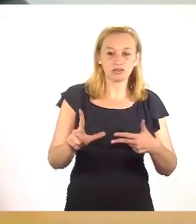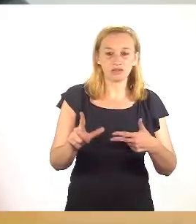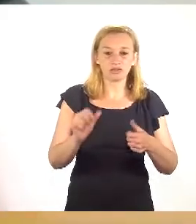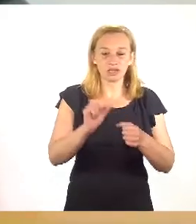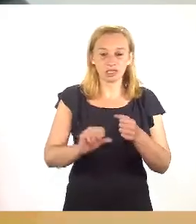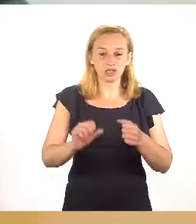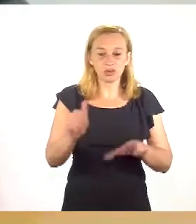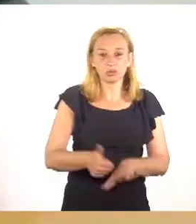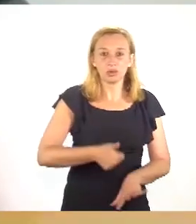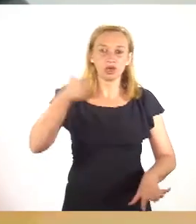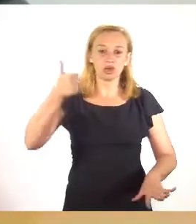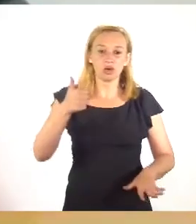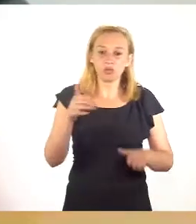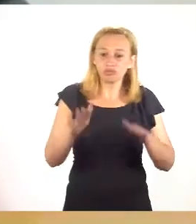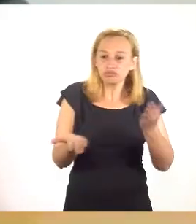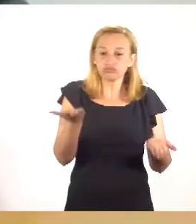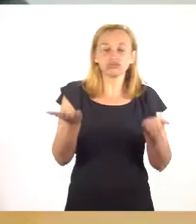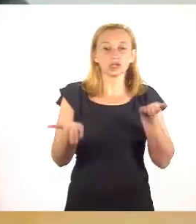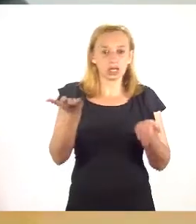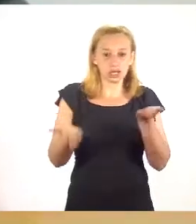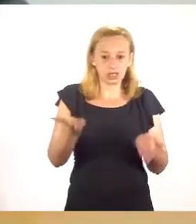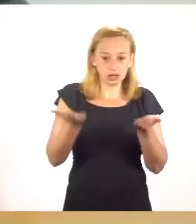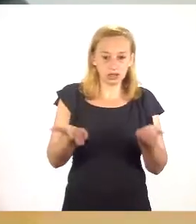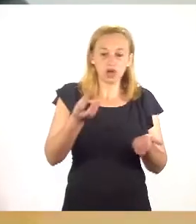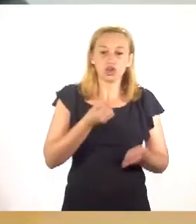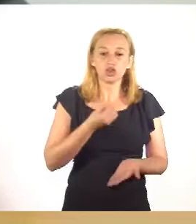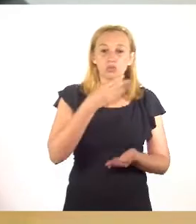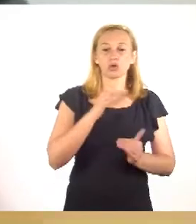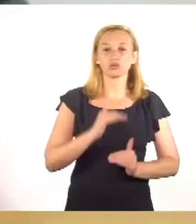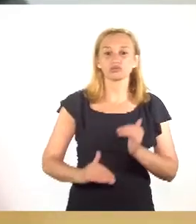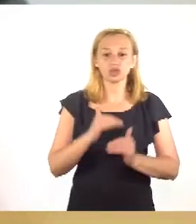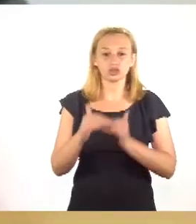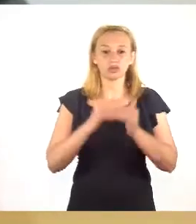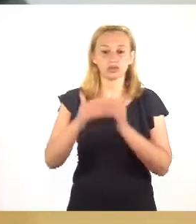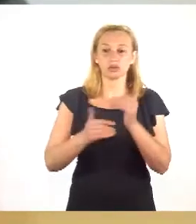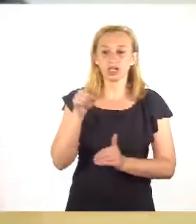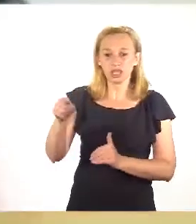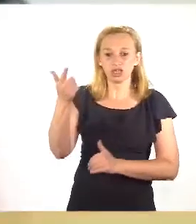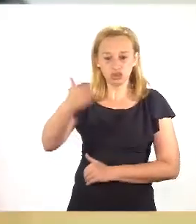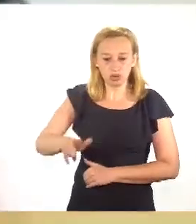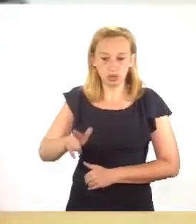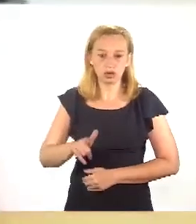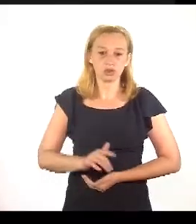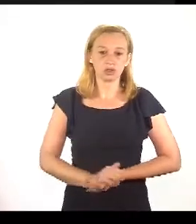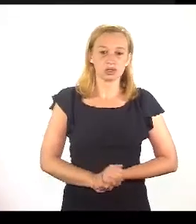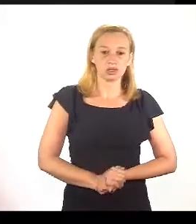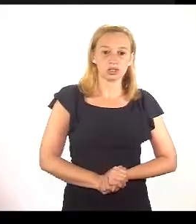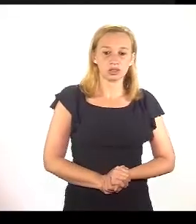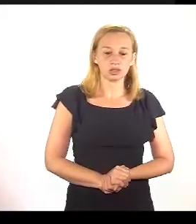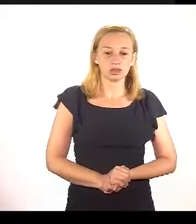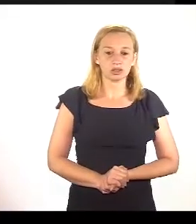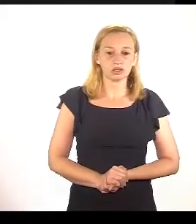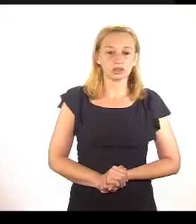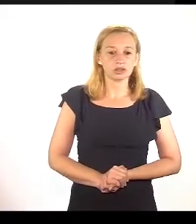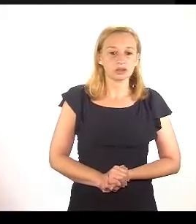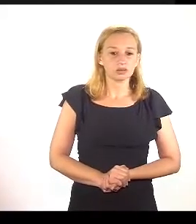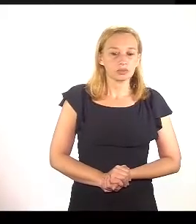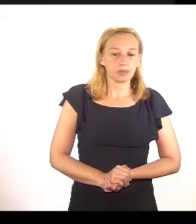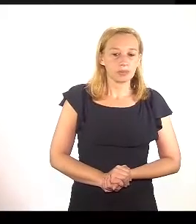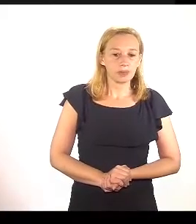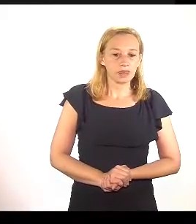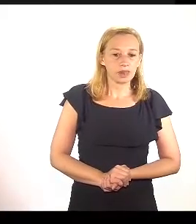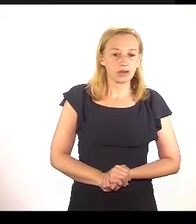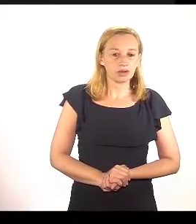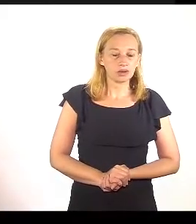adequada o equilíbrio e o bom desenvolvimento e, de novo, Deputado Rosenberg, o microfone está aberto. E